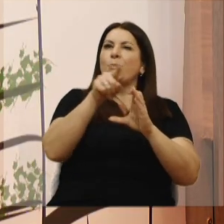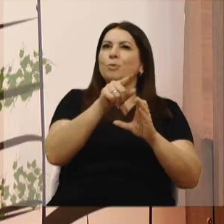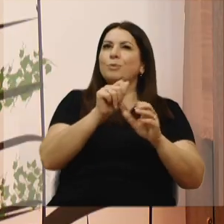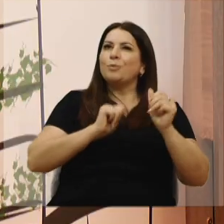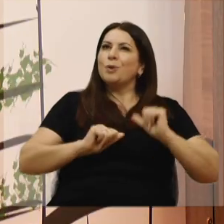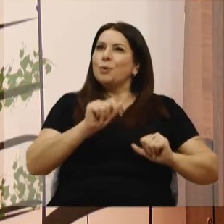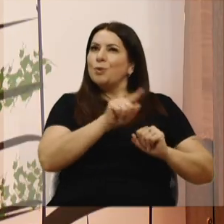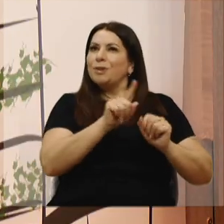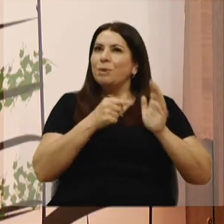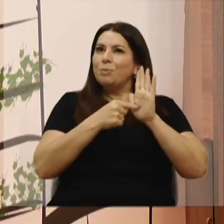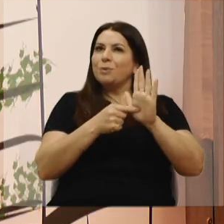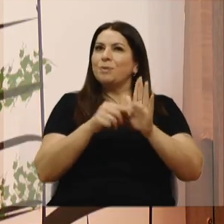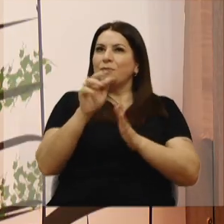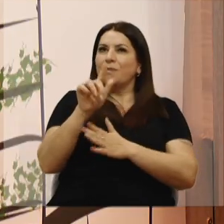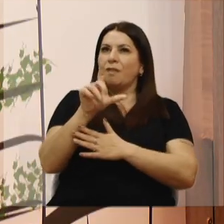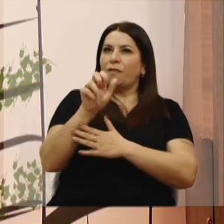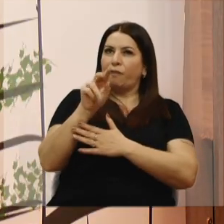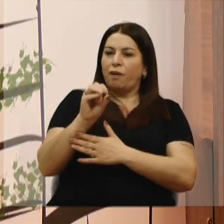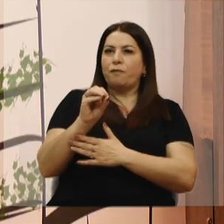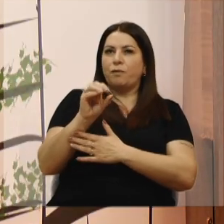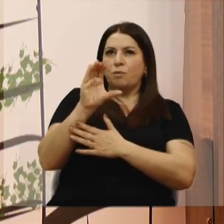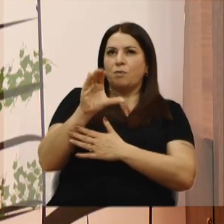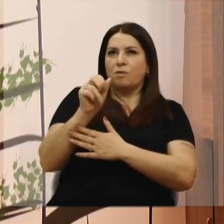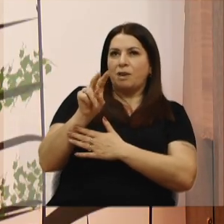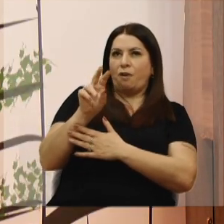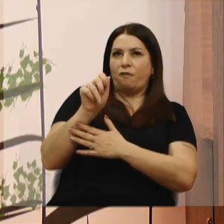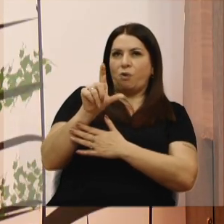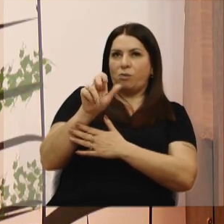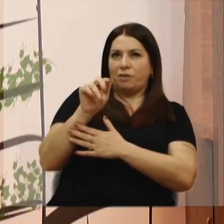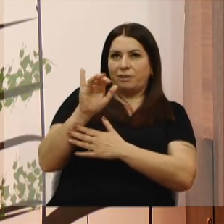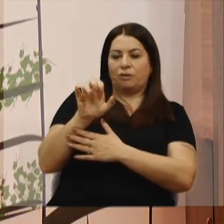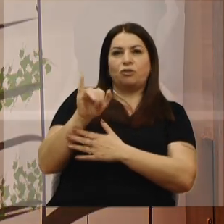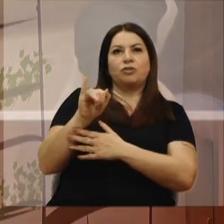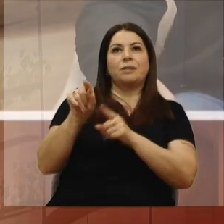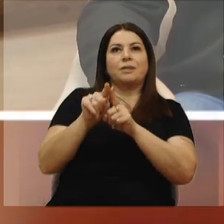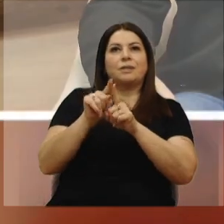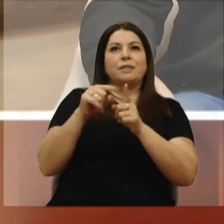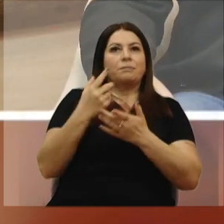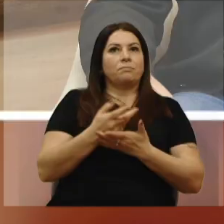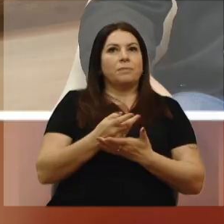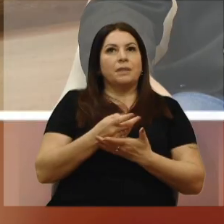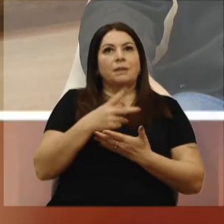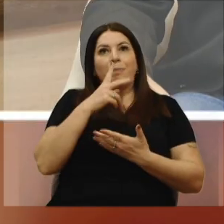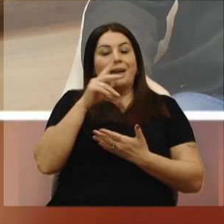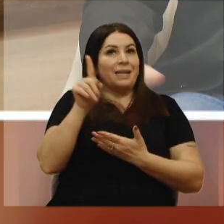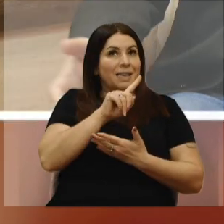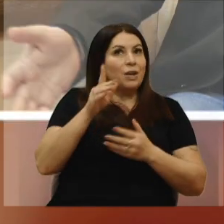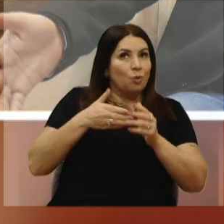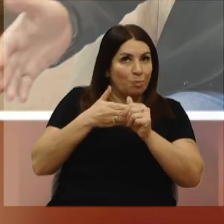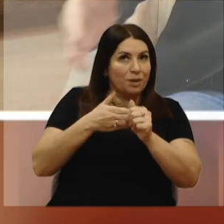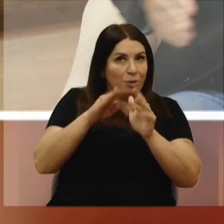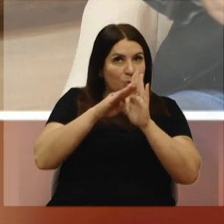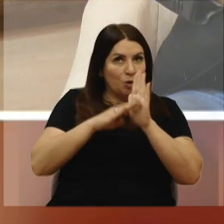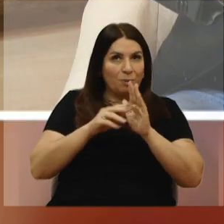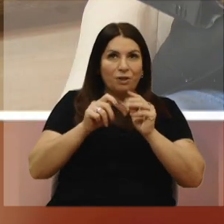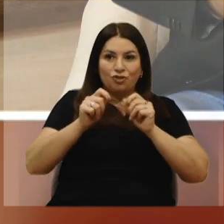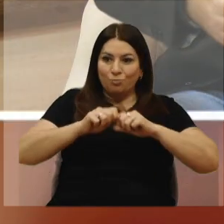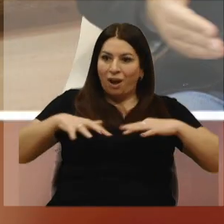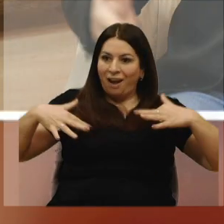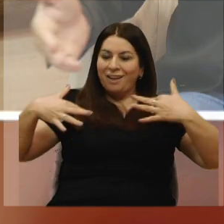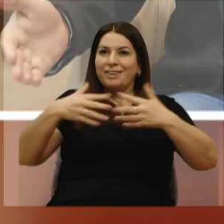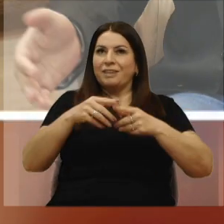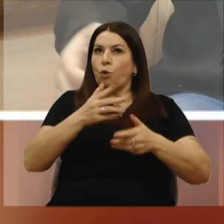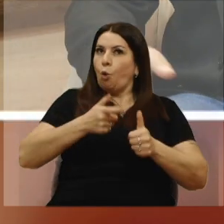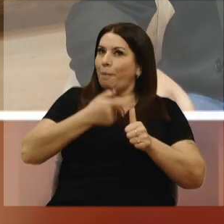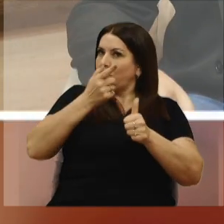da Rede Globo que aparece, que é o Flávio Cavalcante. Então é um material muito interessante. Assim. Para quem acompanha o programa de